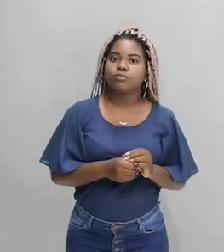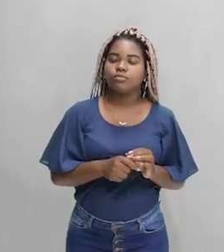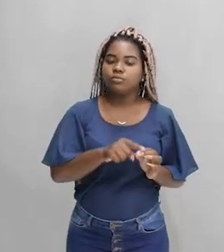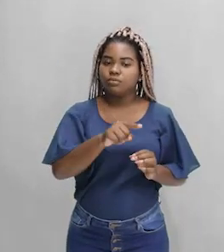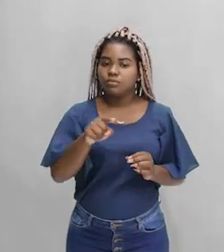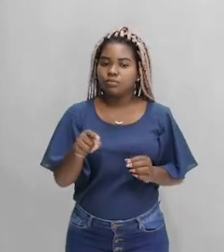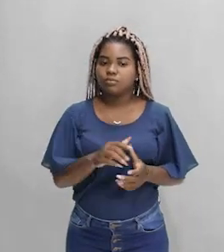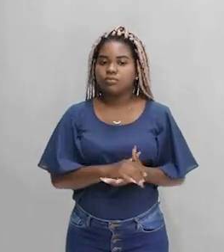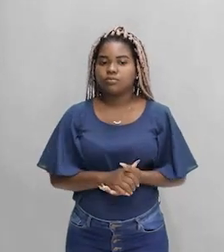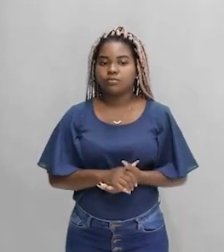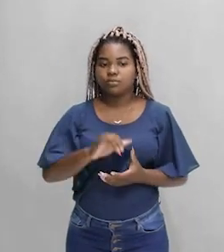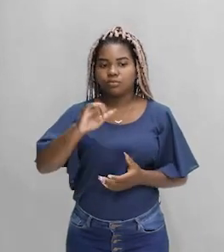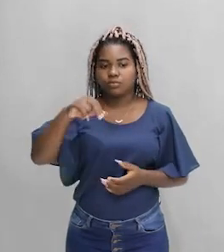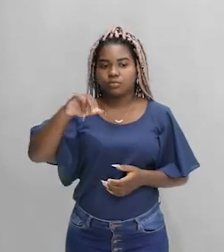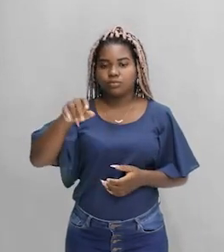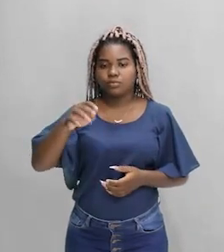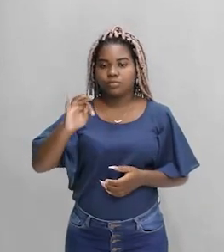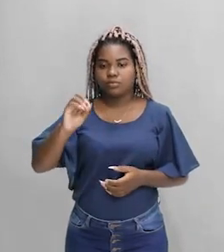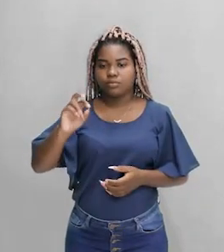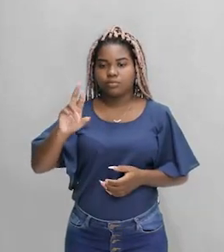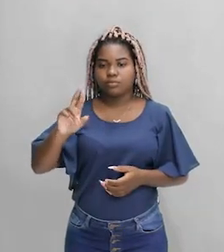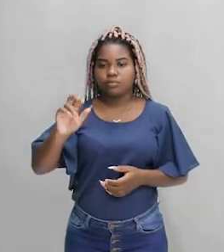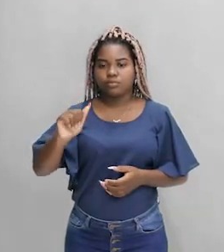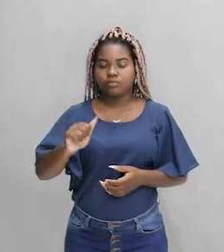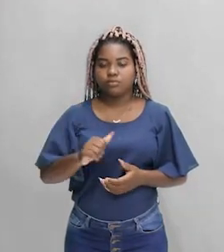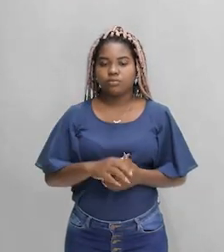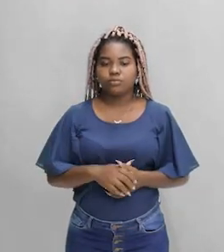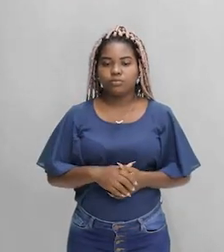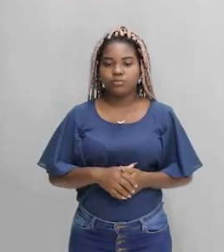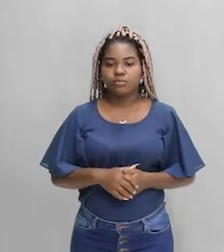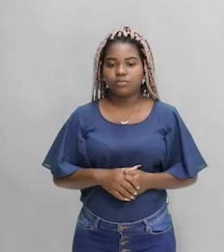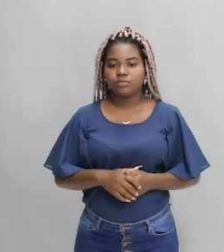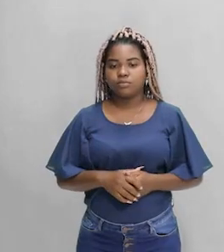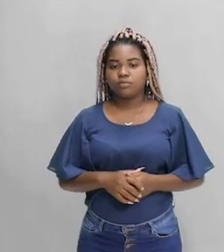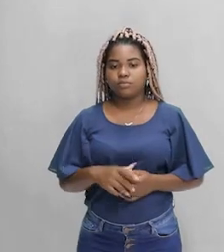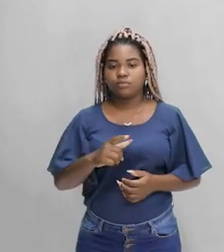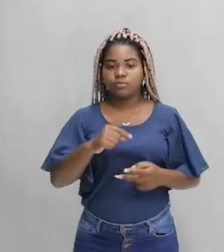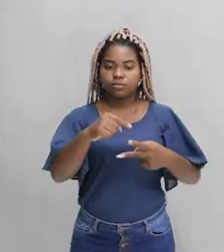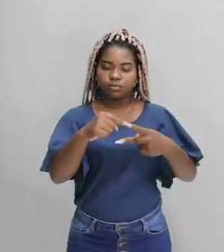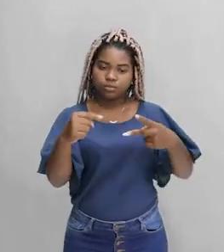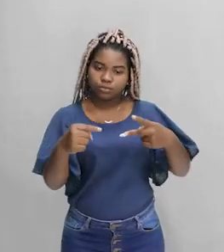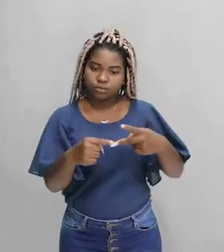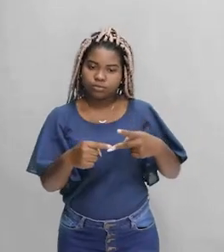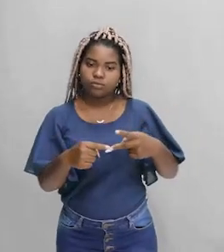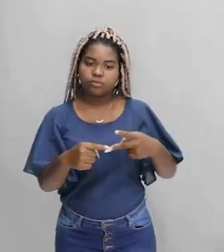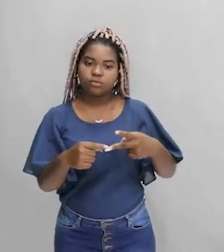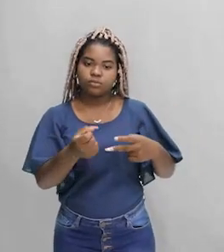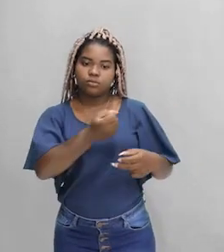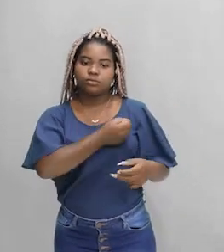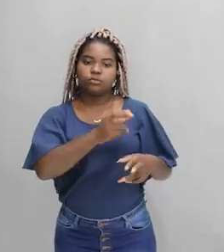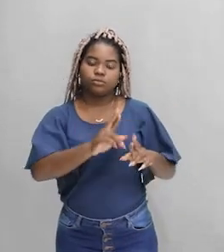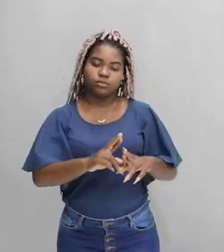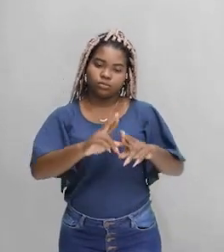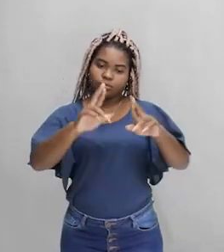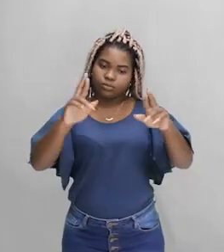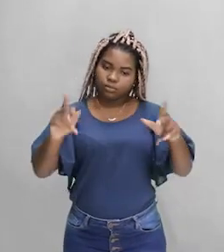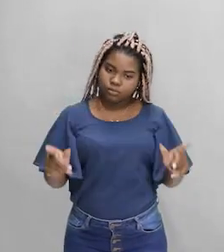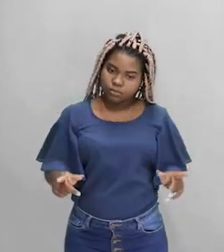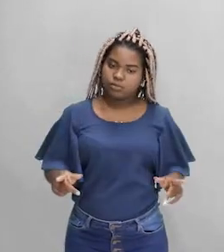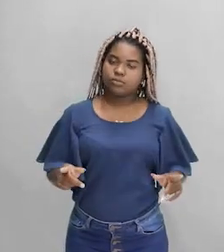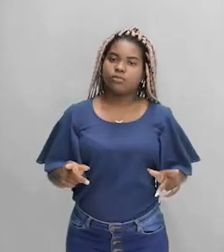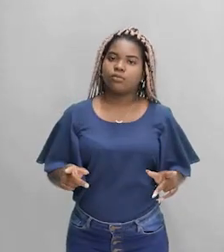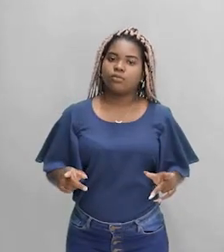função injetora. A função é chamada de injetora quando, dados dois elementos distintos do teu domínio, da